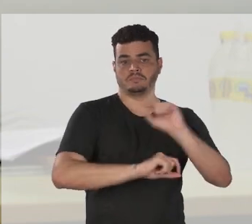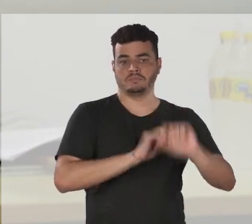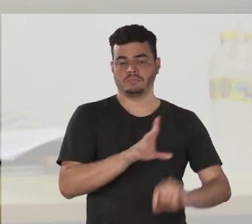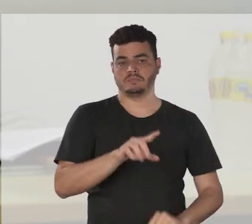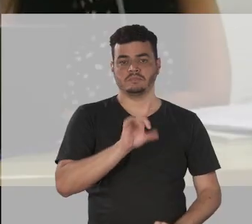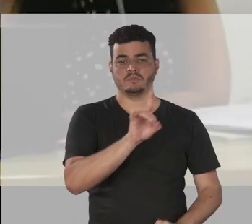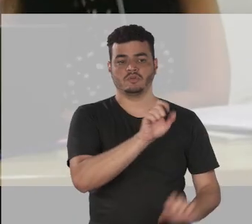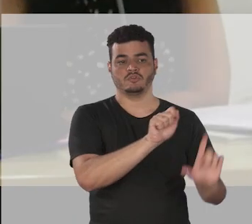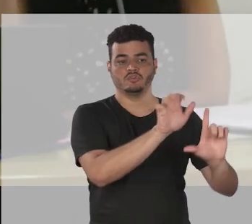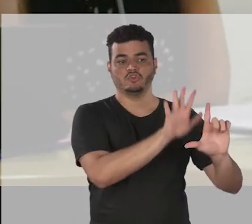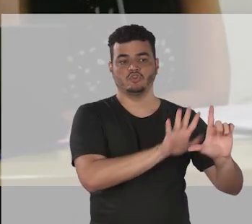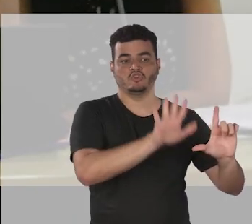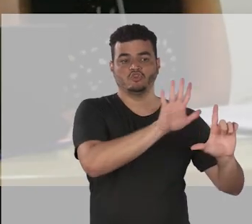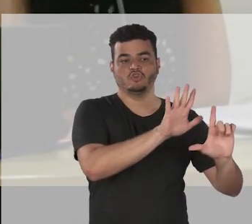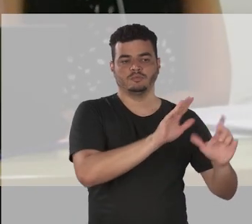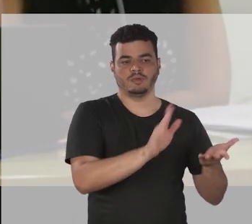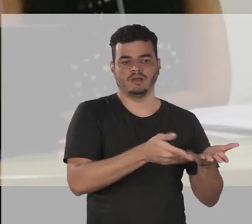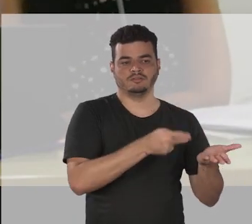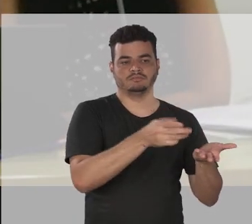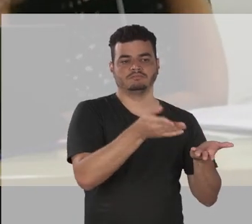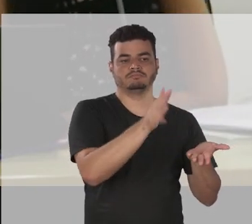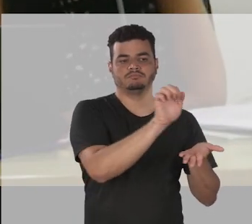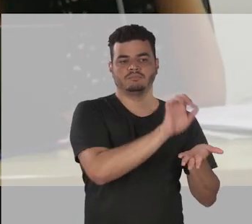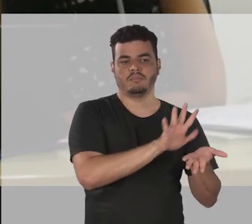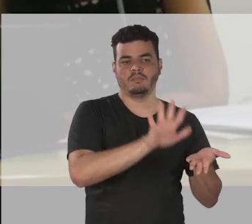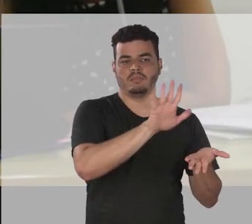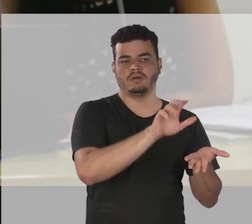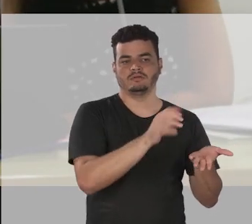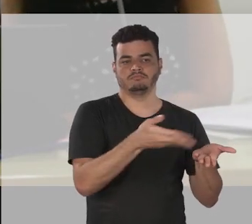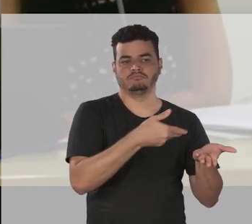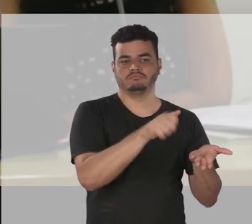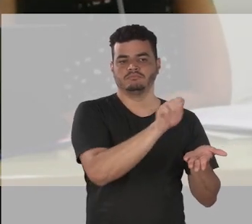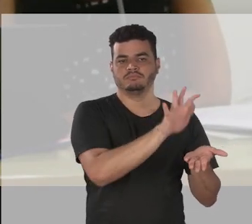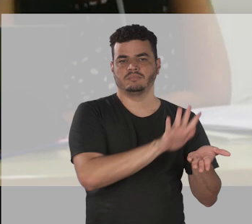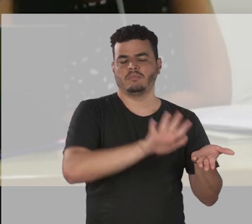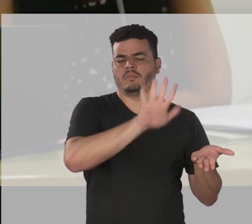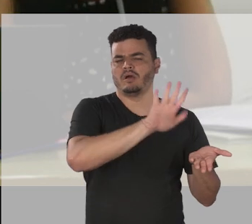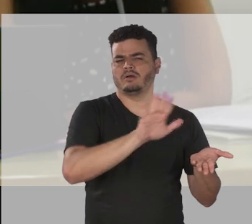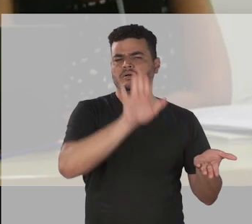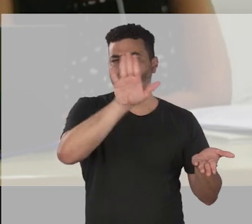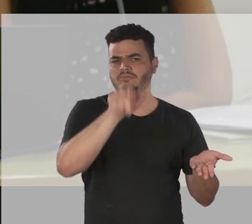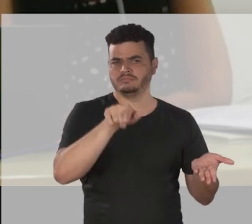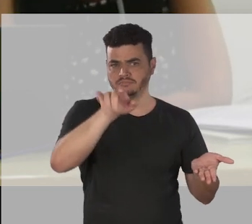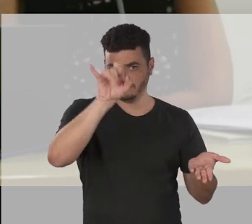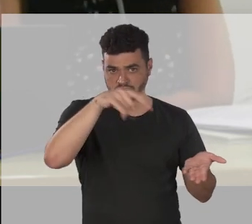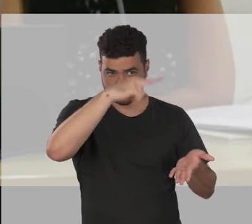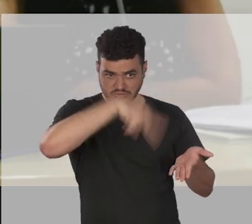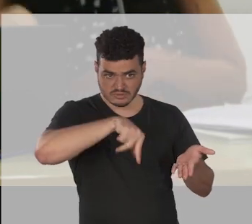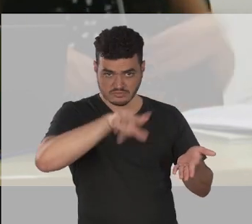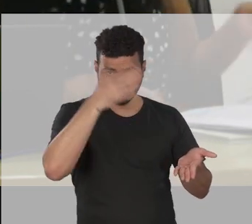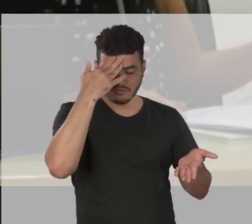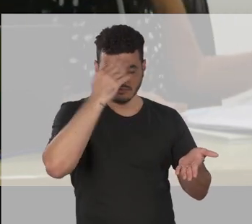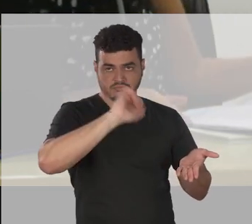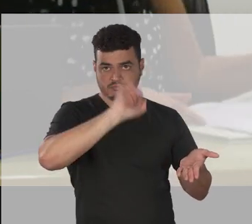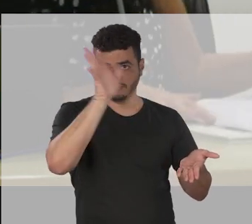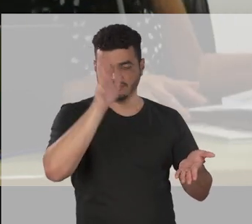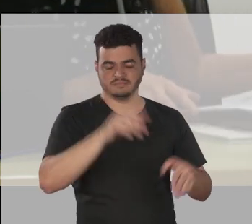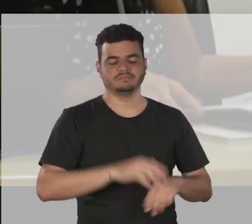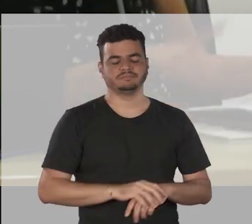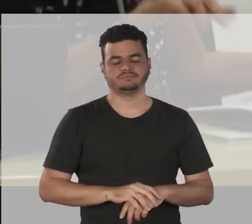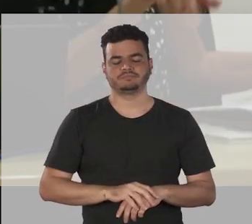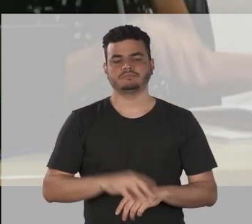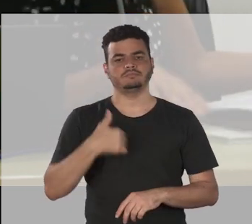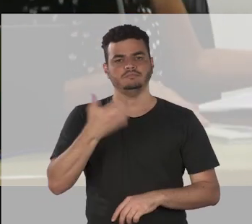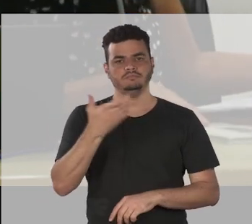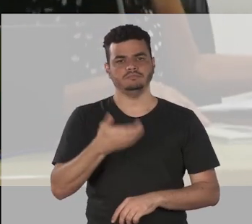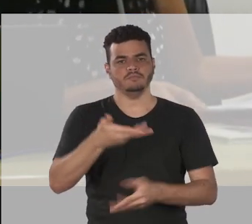realiza a partir das imagens e a partir do sentido que lhe assegura o leitor essas imagens. Cada